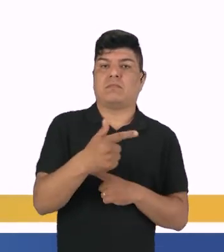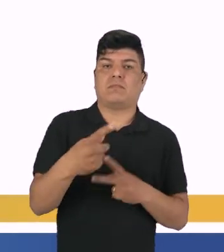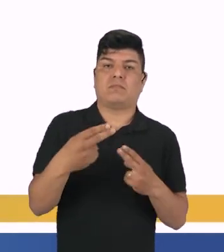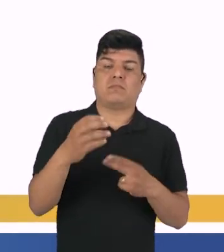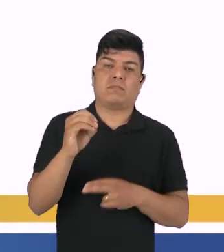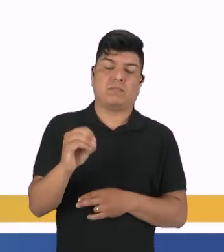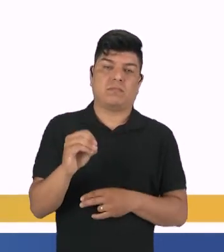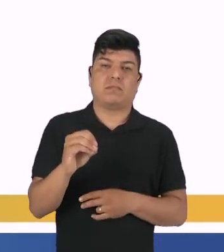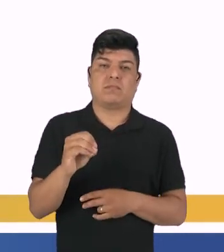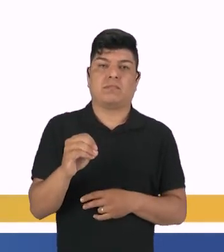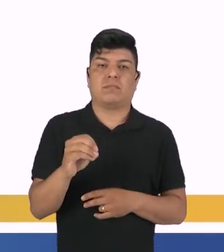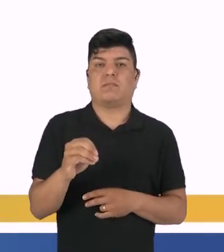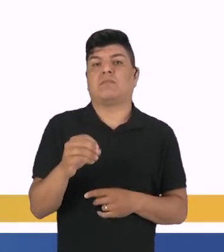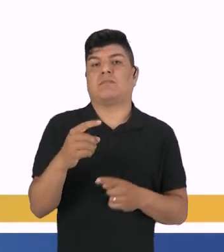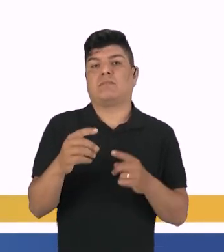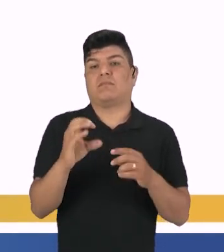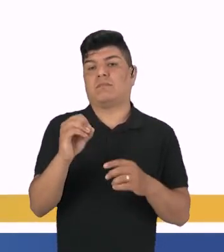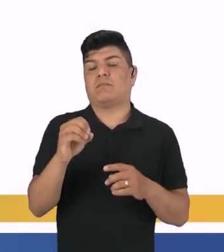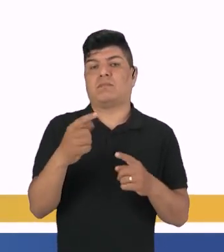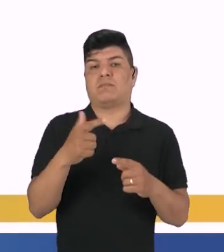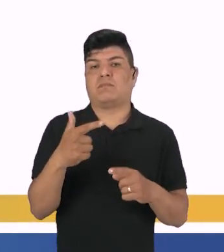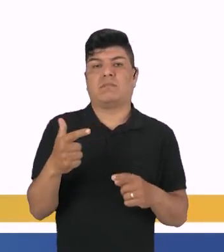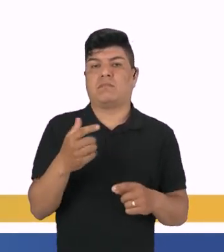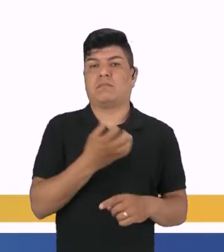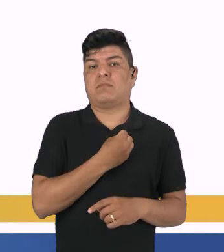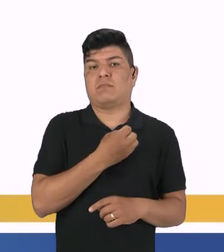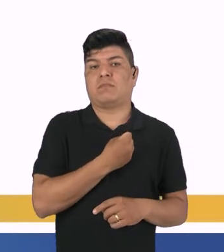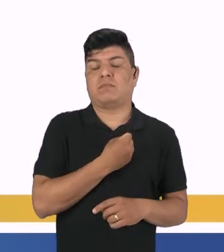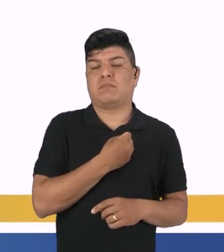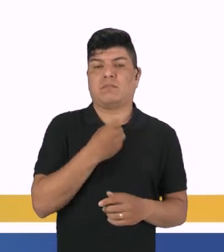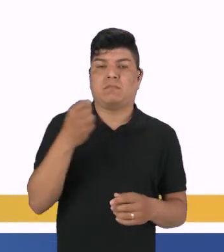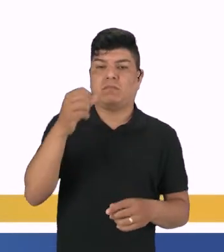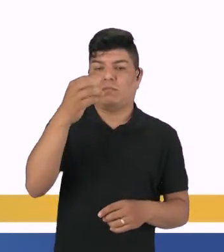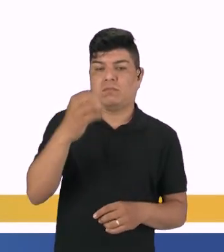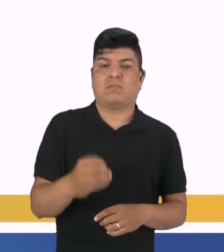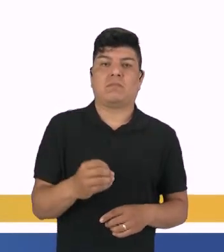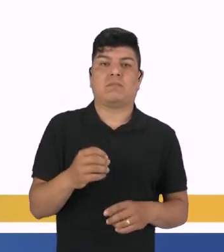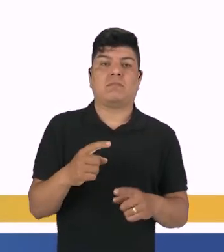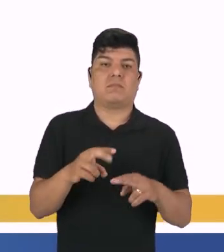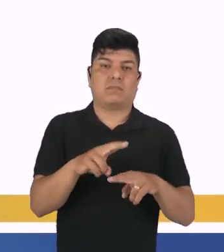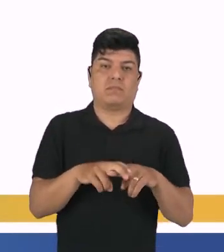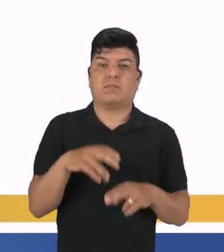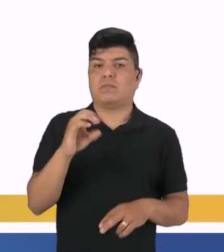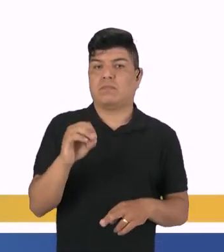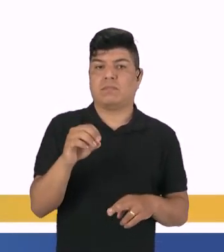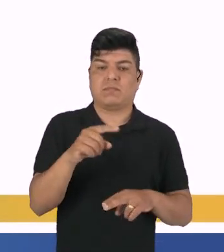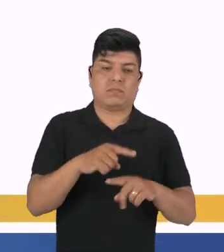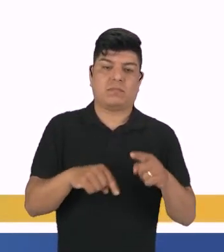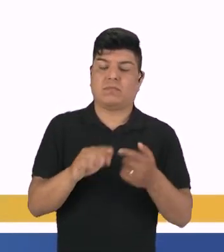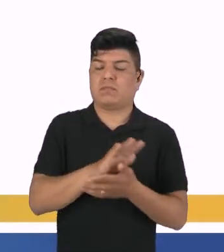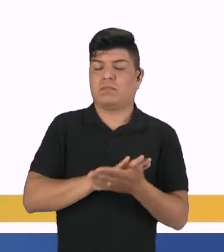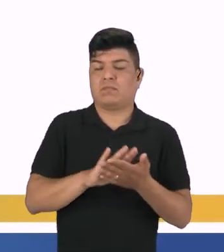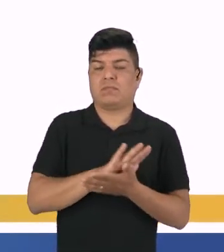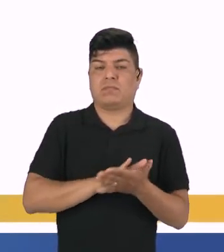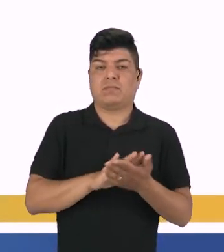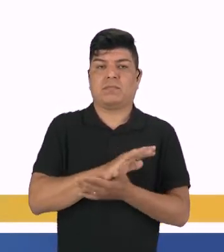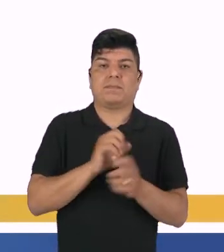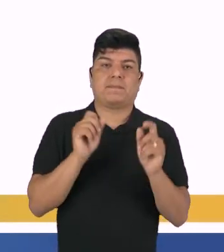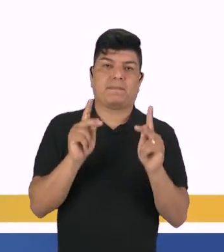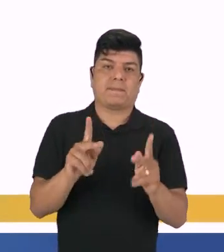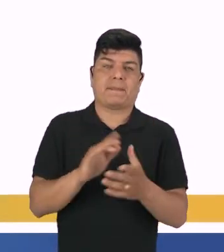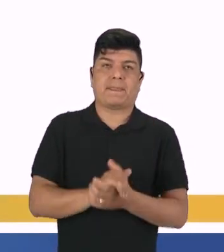seria 0, porque eu não tenho mais nenhum número para descer e já tenho 0. 0 não vai dividir por mais ninguém,